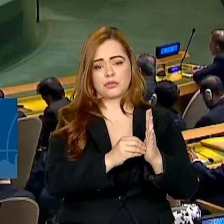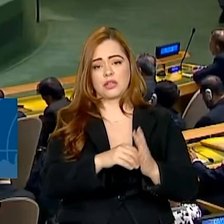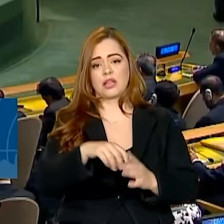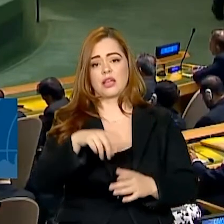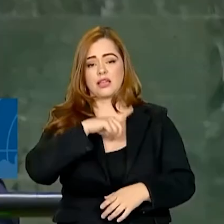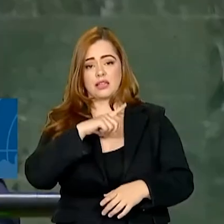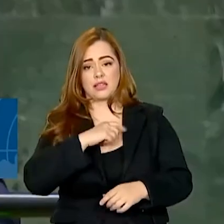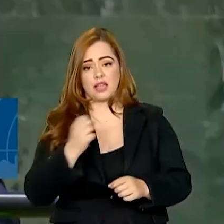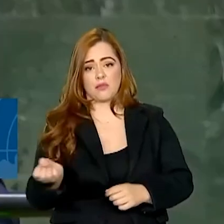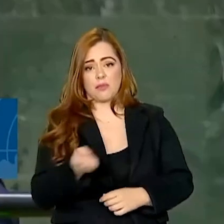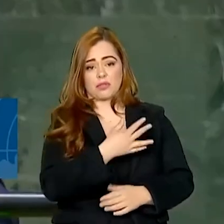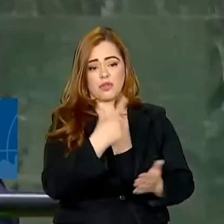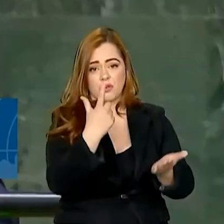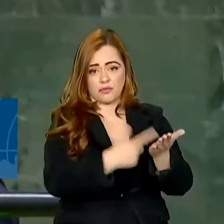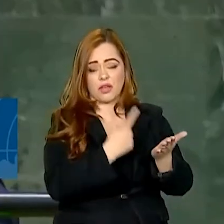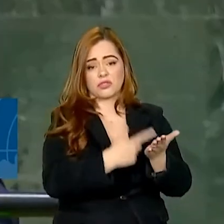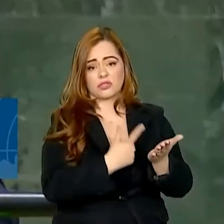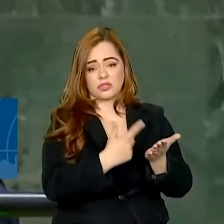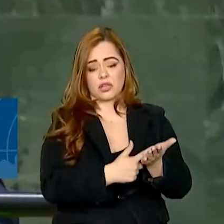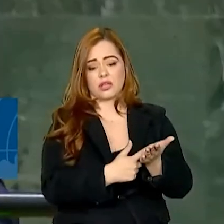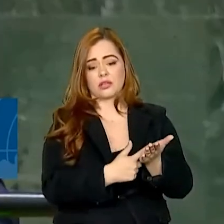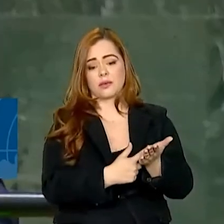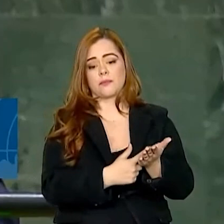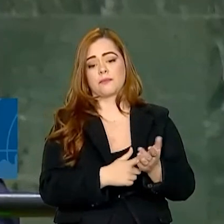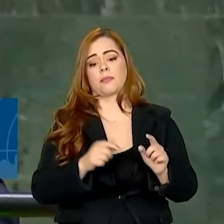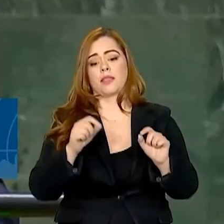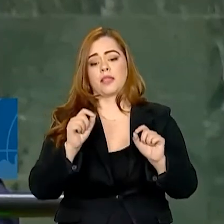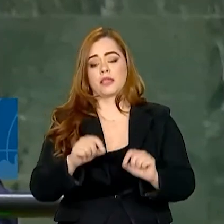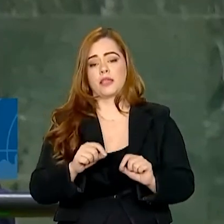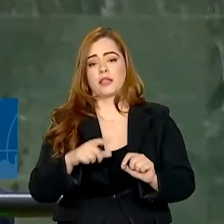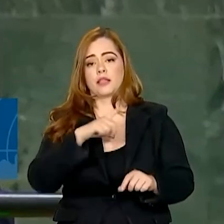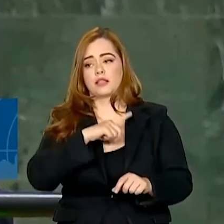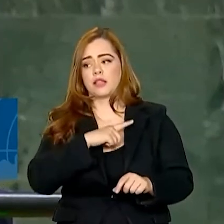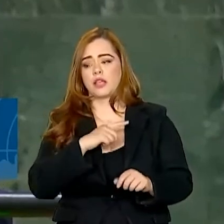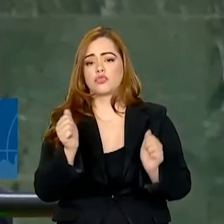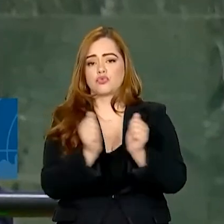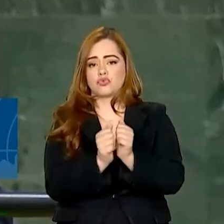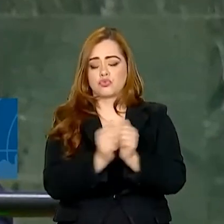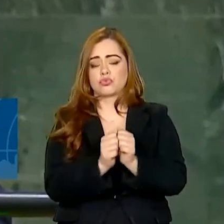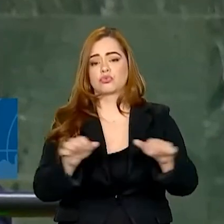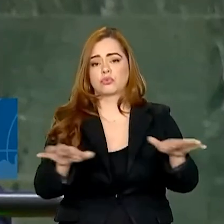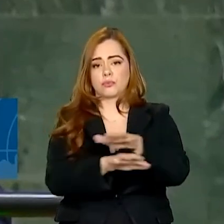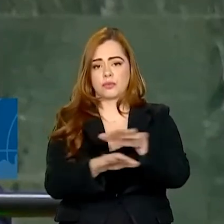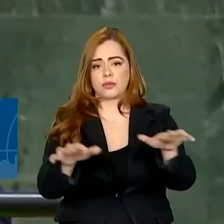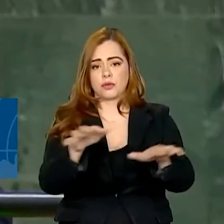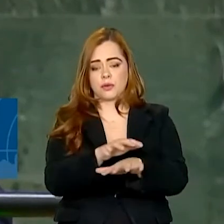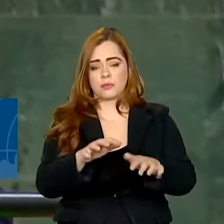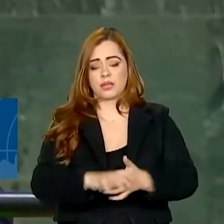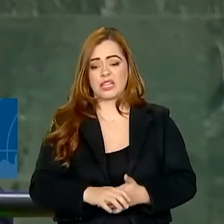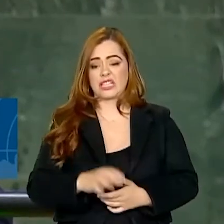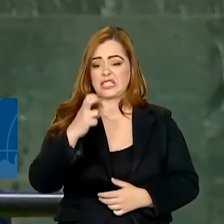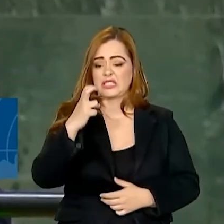nova agenda de colaboração entre os países que fazem parte daquele bioma. Somos 50 milhões de